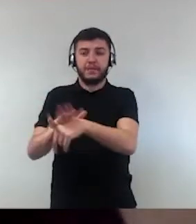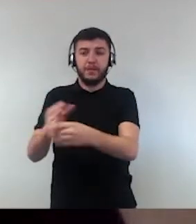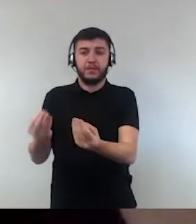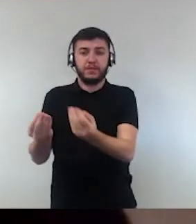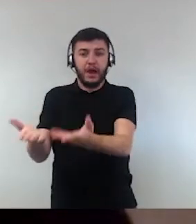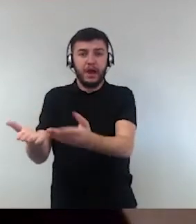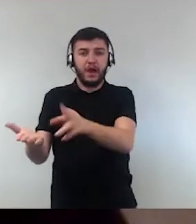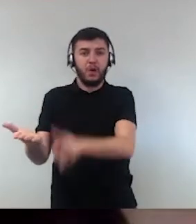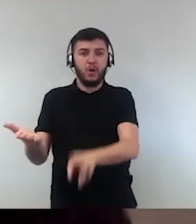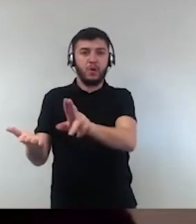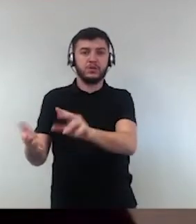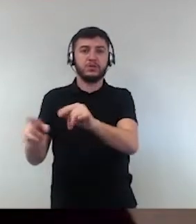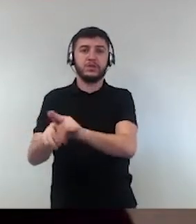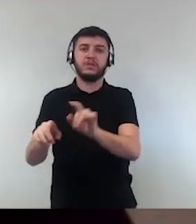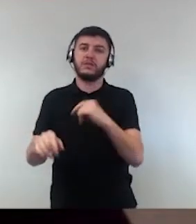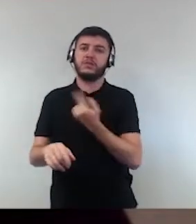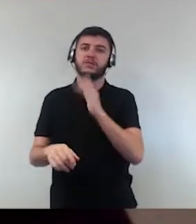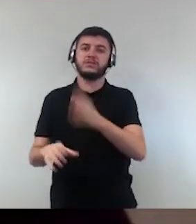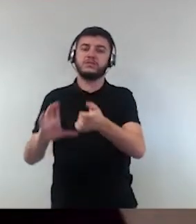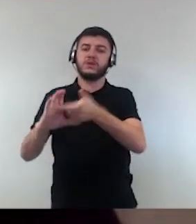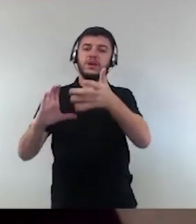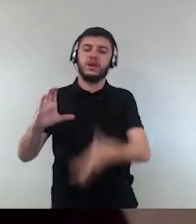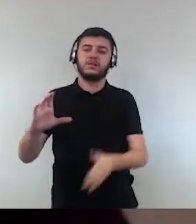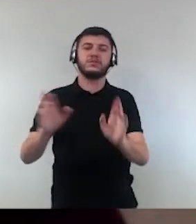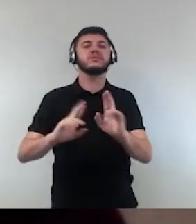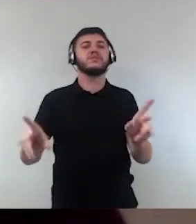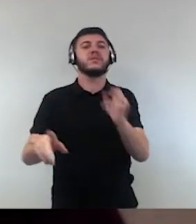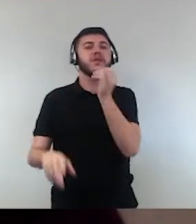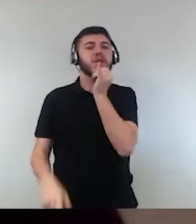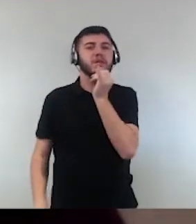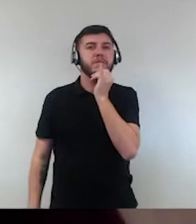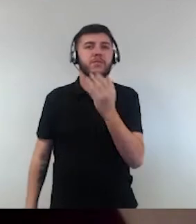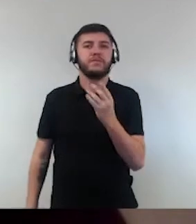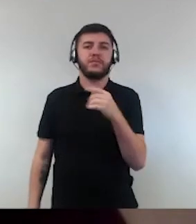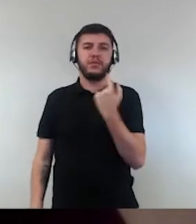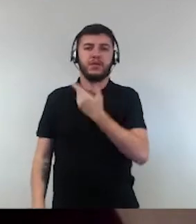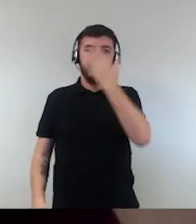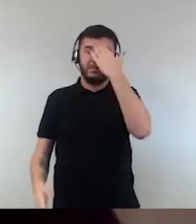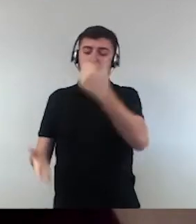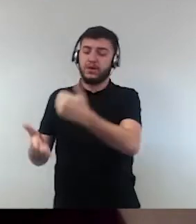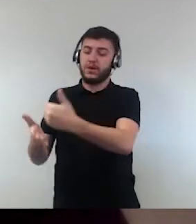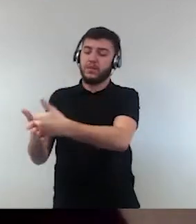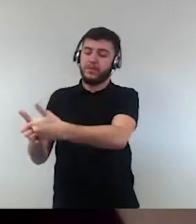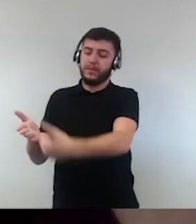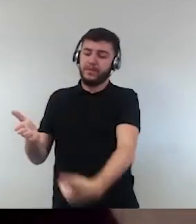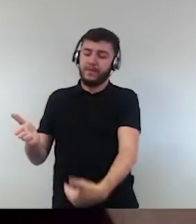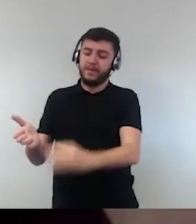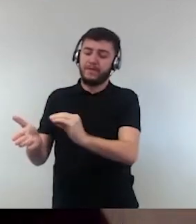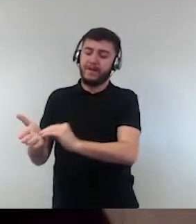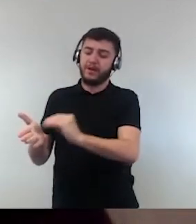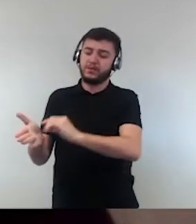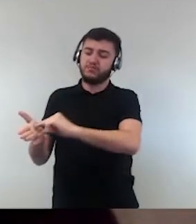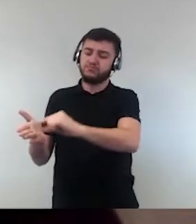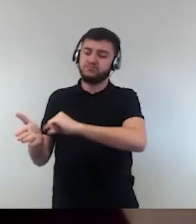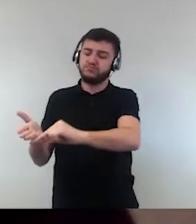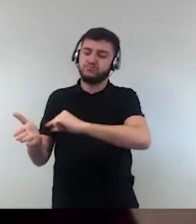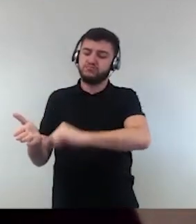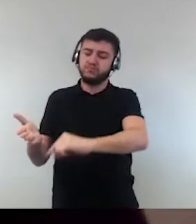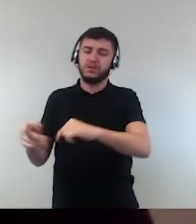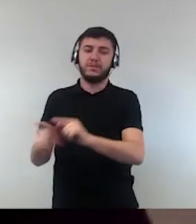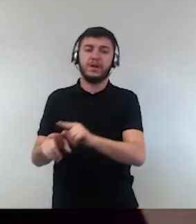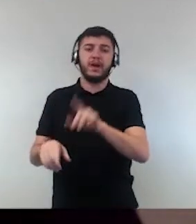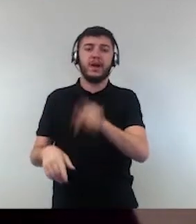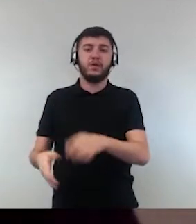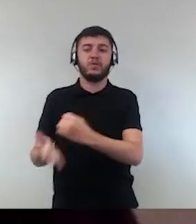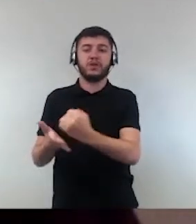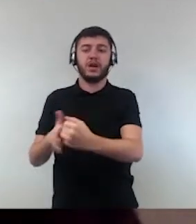tem uma característica diferenciada, ou seja, esses contratos eles são incompletos, porque são contratos de longo prazo e não